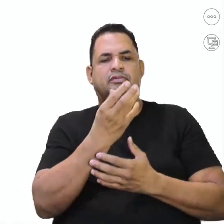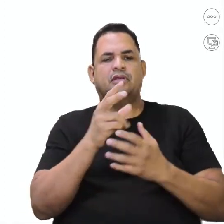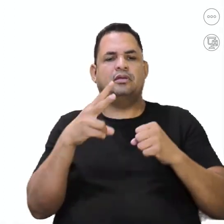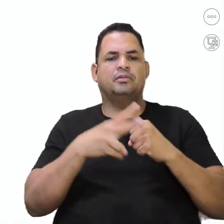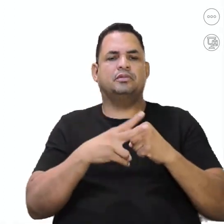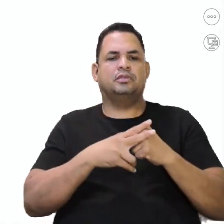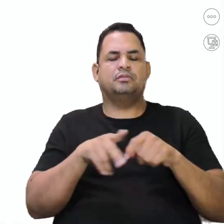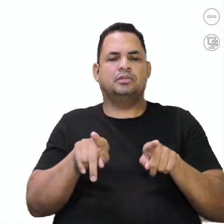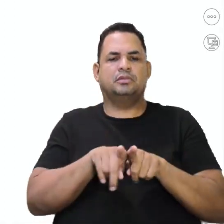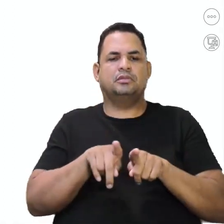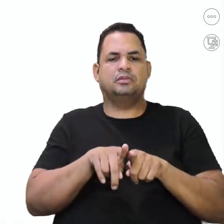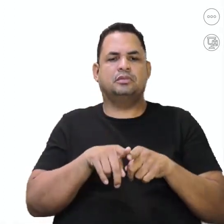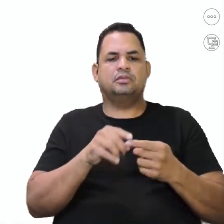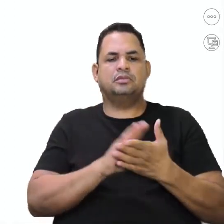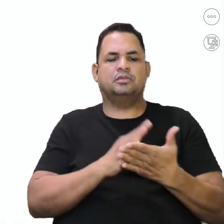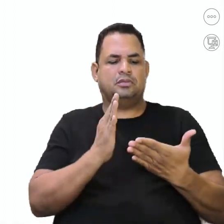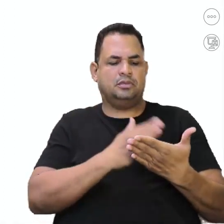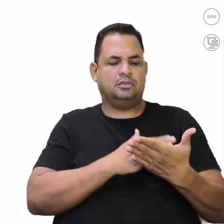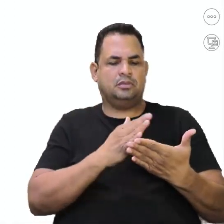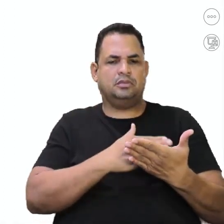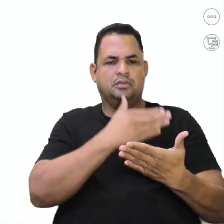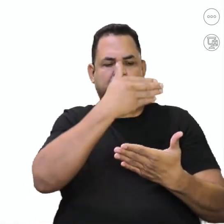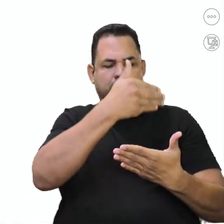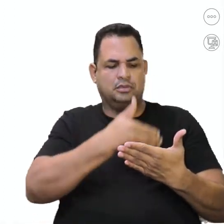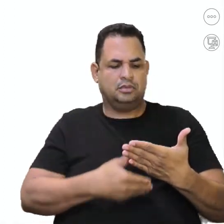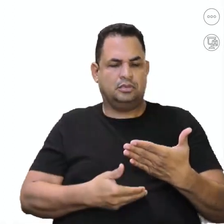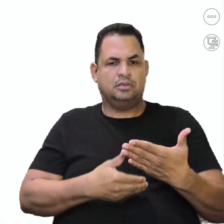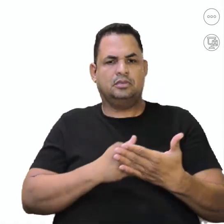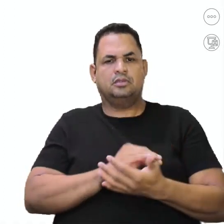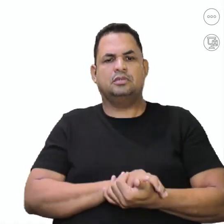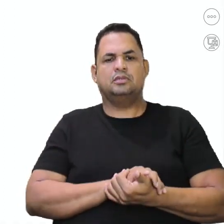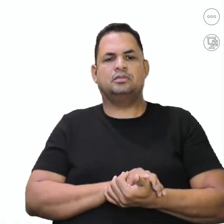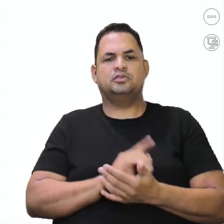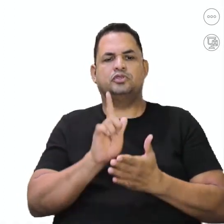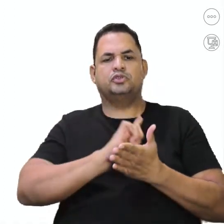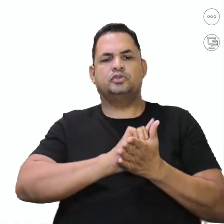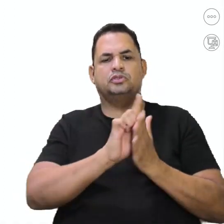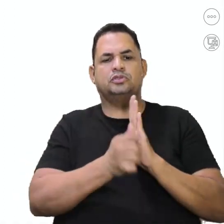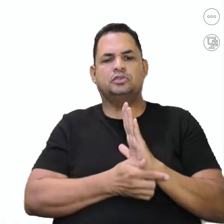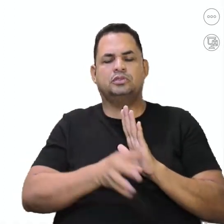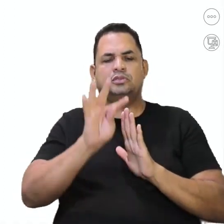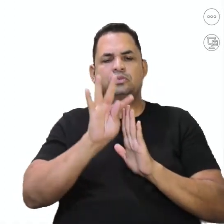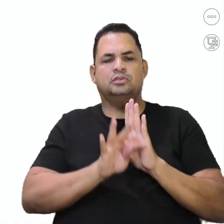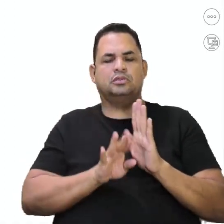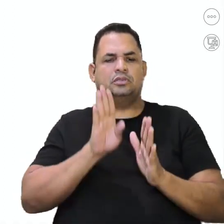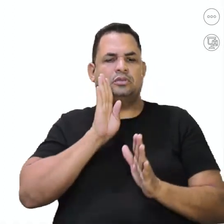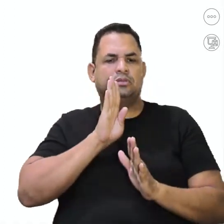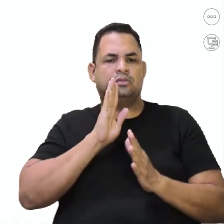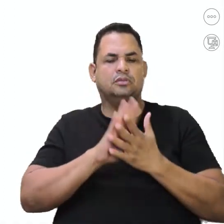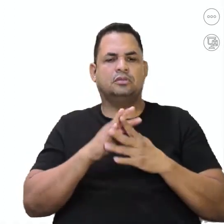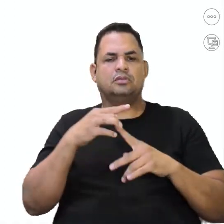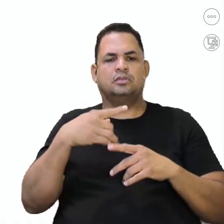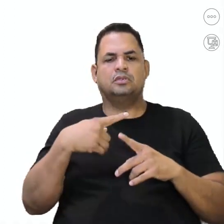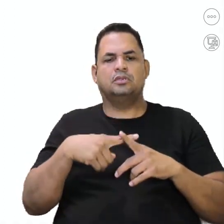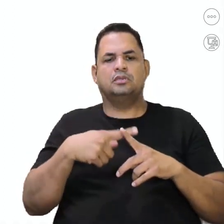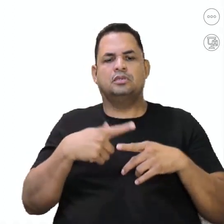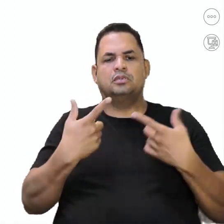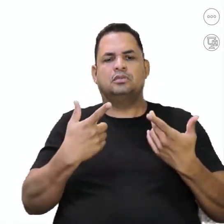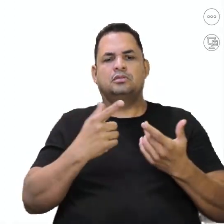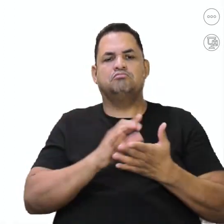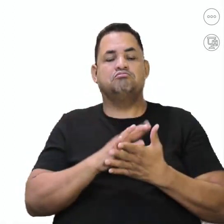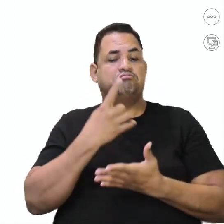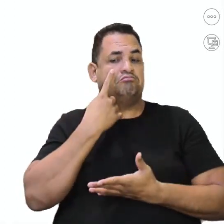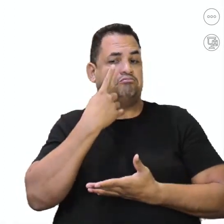correto? Então, temos aqui um folheto. Esse tipo de gênero textual, ele é bem bacana porque, afinal de contas, a gente vê